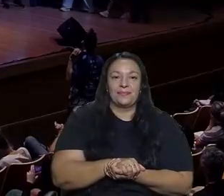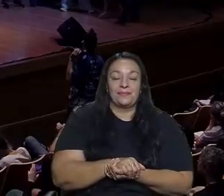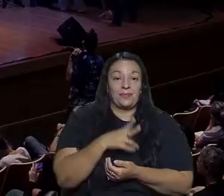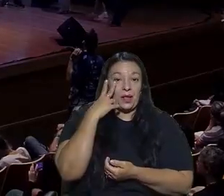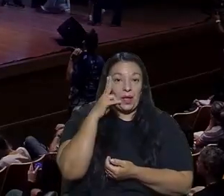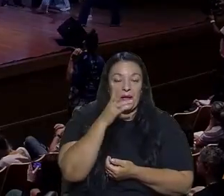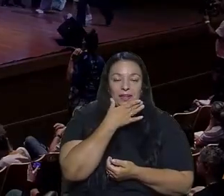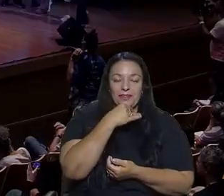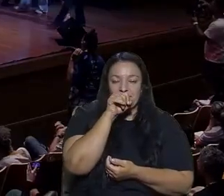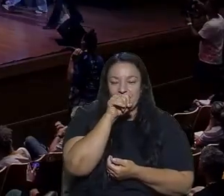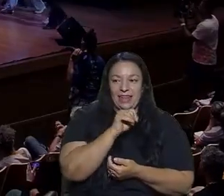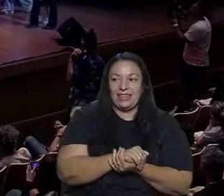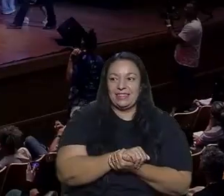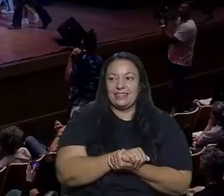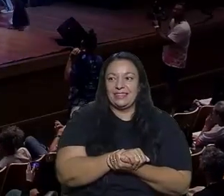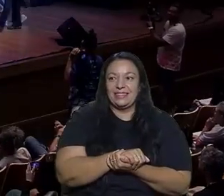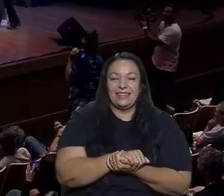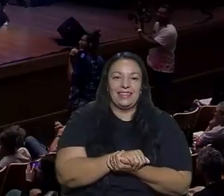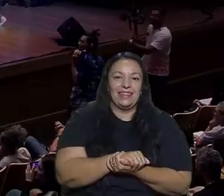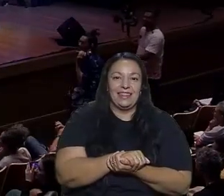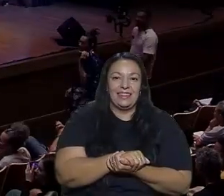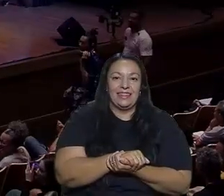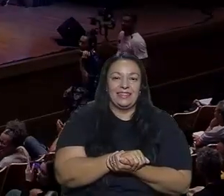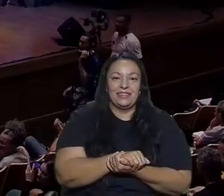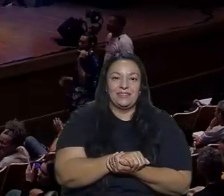Olha os pais emocionados. Quem não fica?